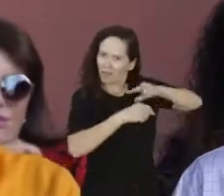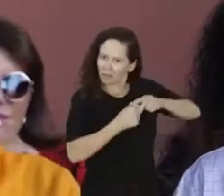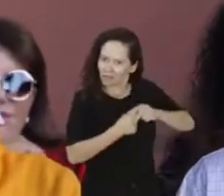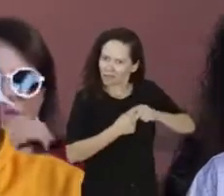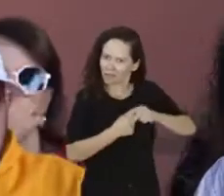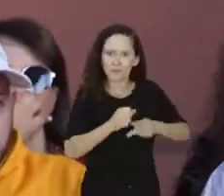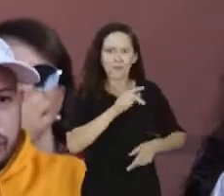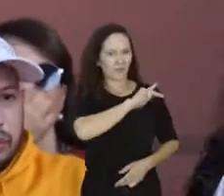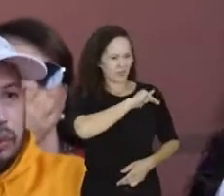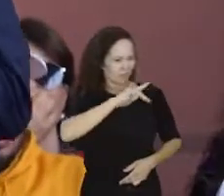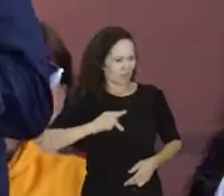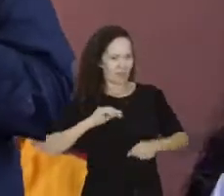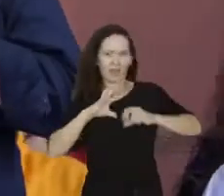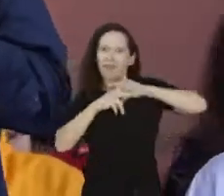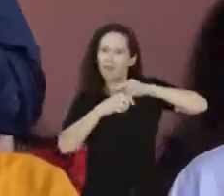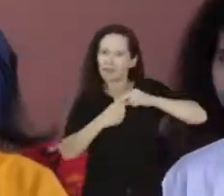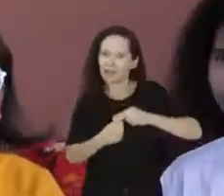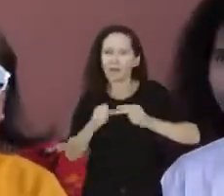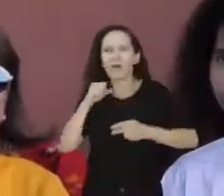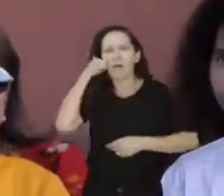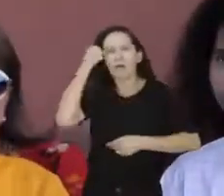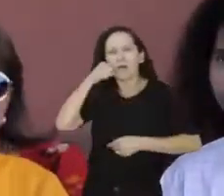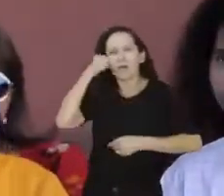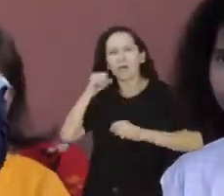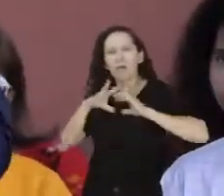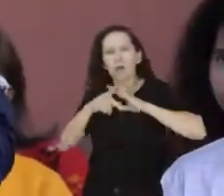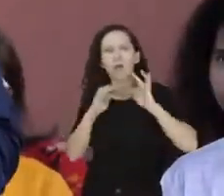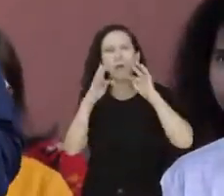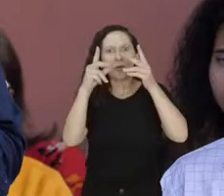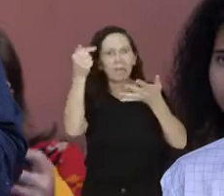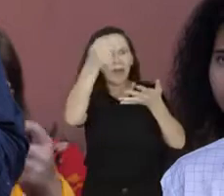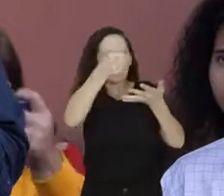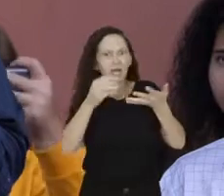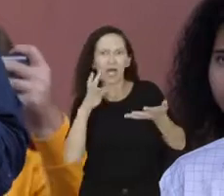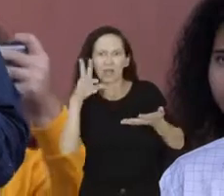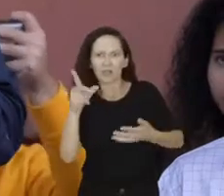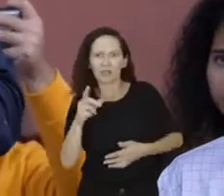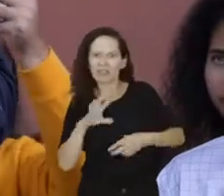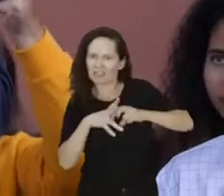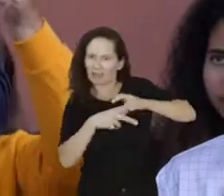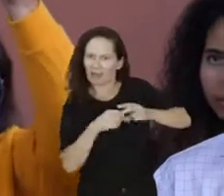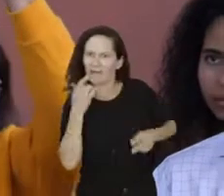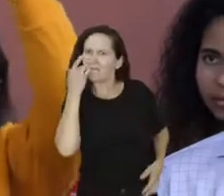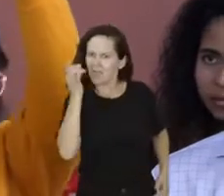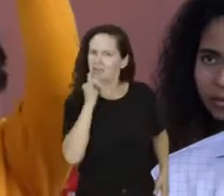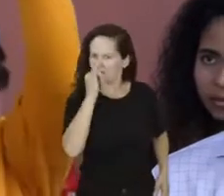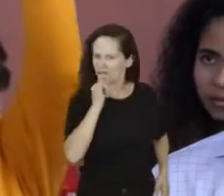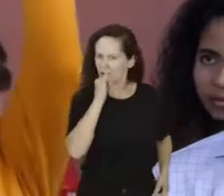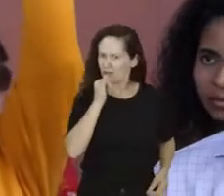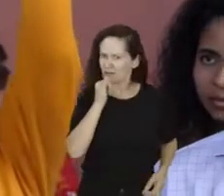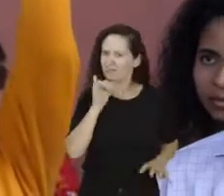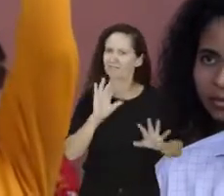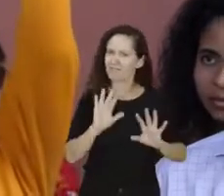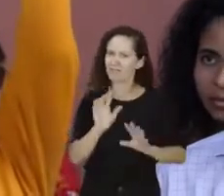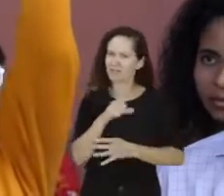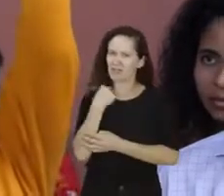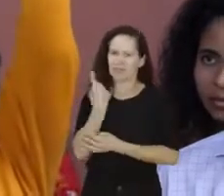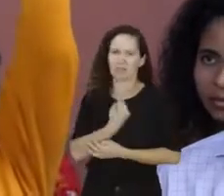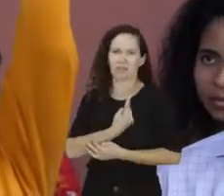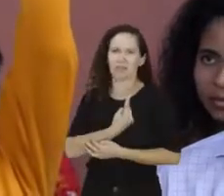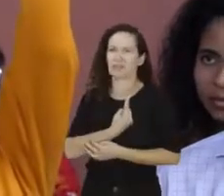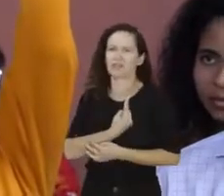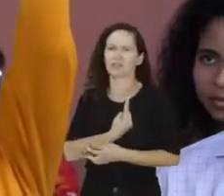ladrão. O senador é ladrão. Fica muito fácil falar isso para a gente negar a nossa